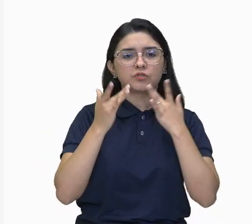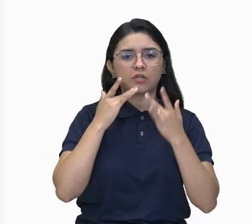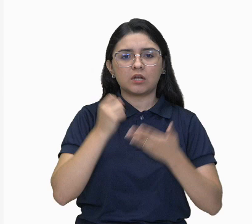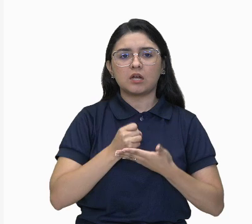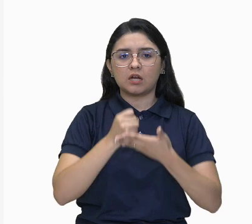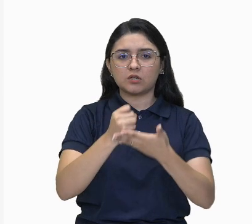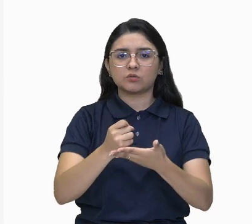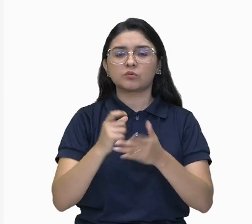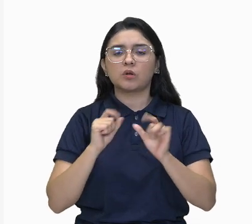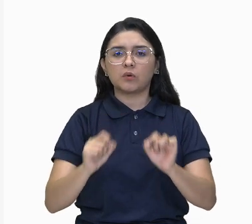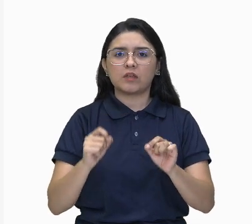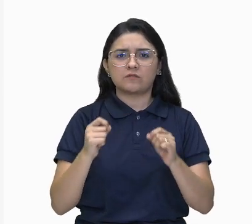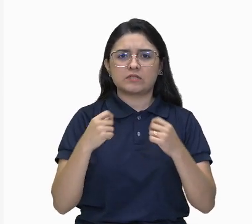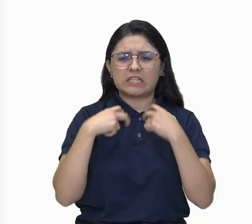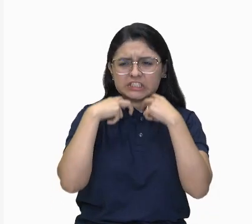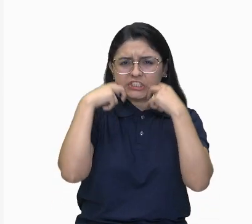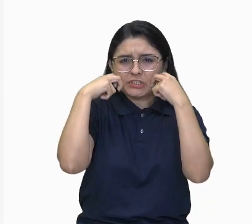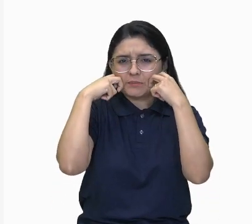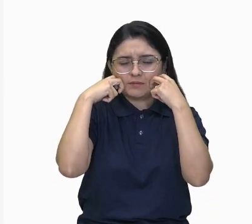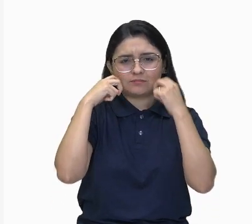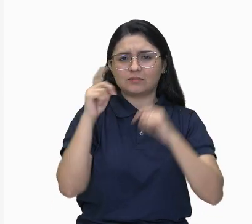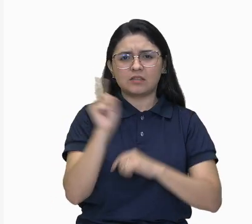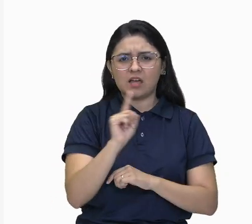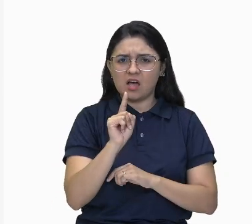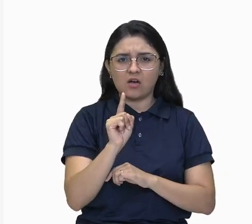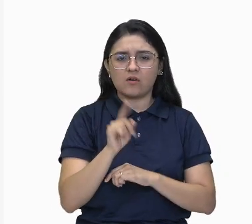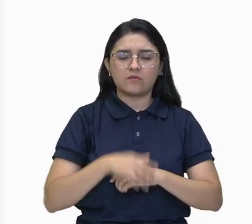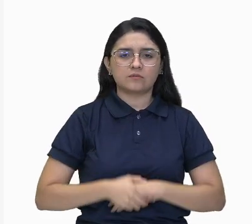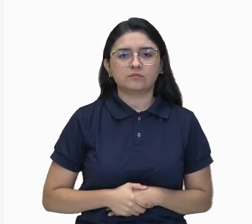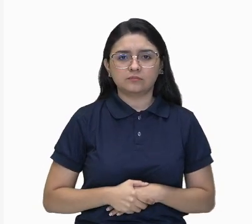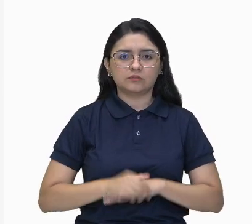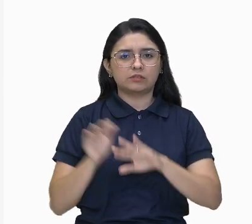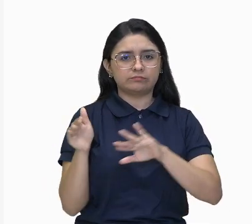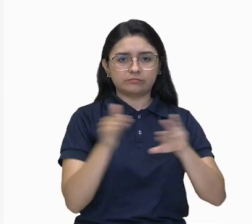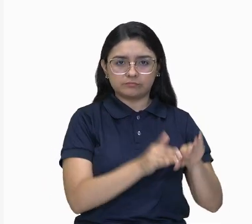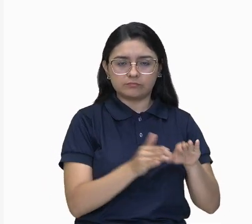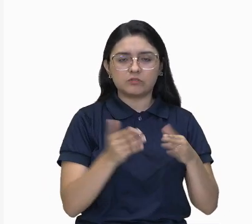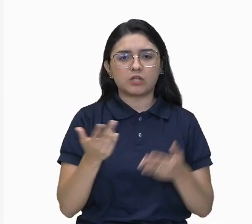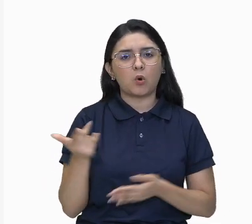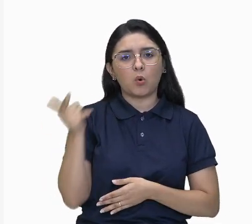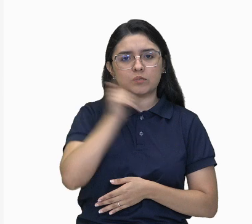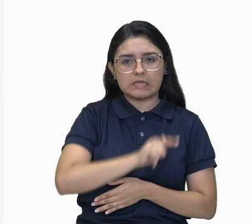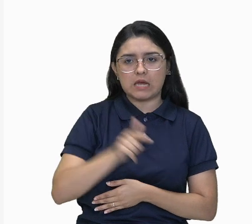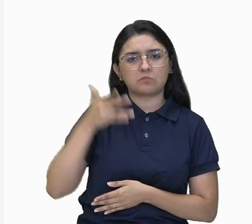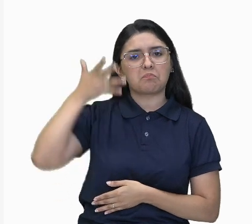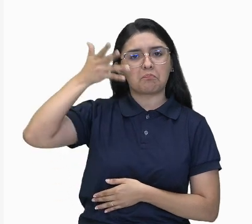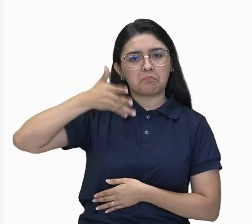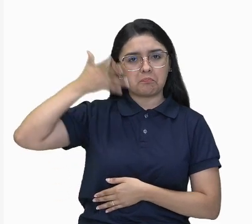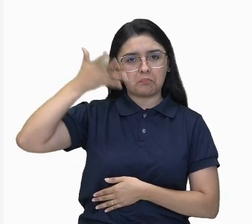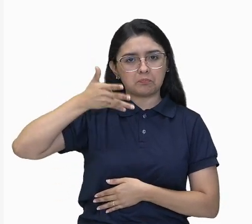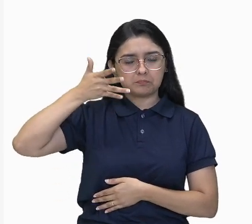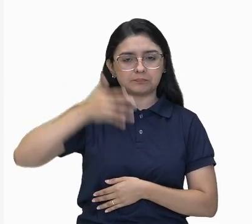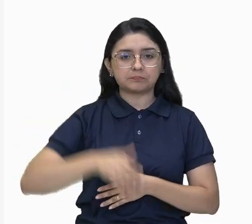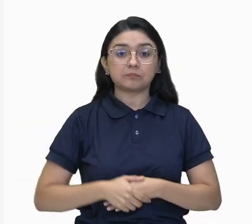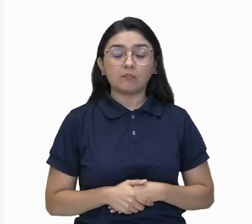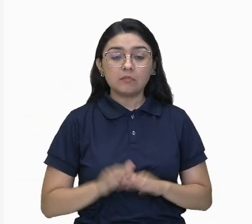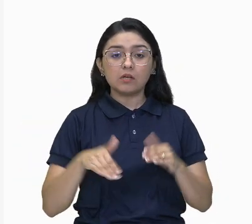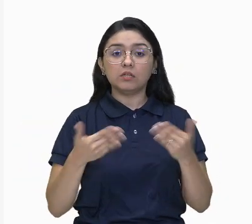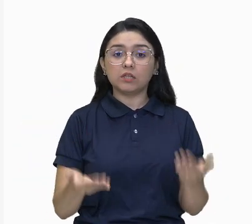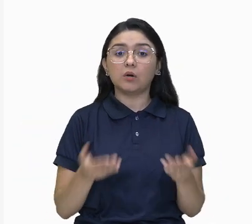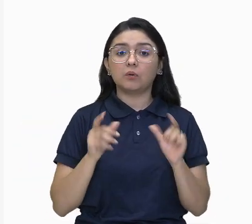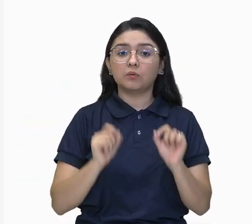Diminui a timidez de falar em público. O ambiente